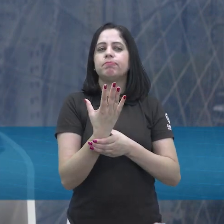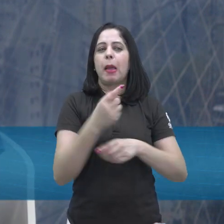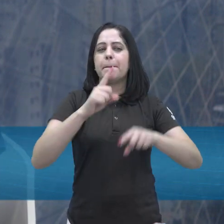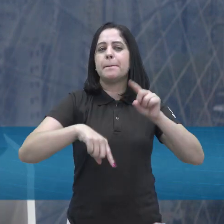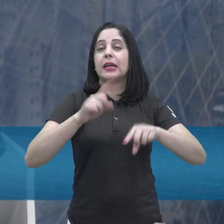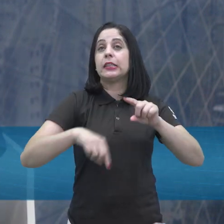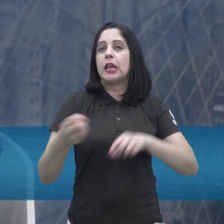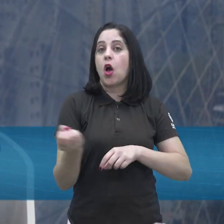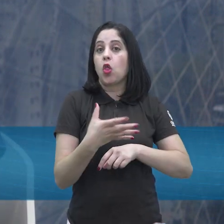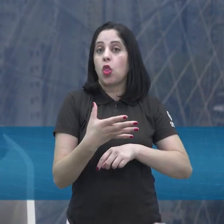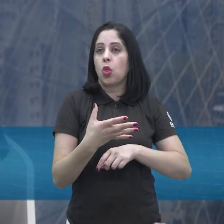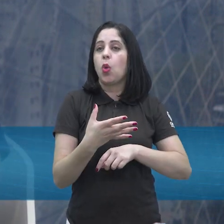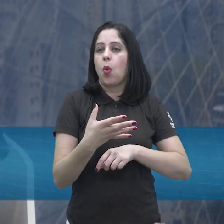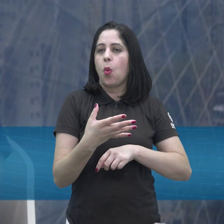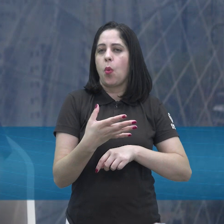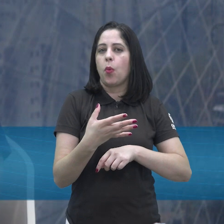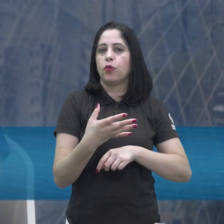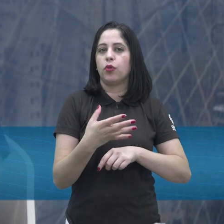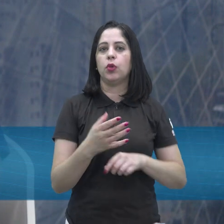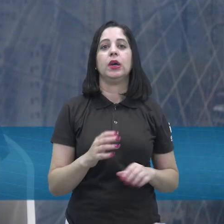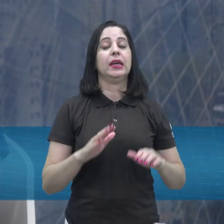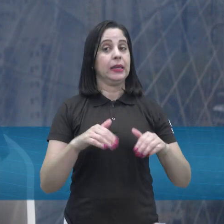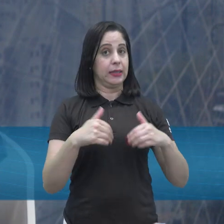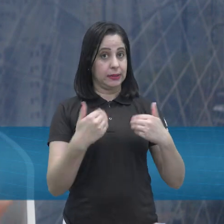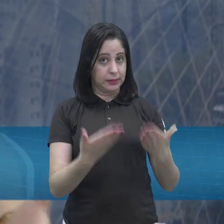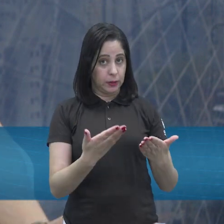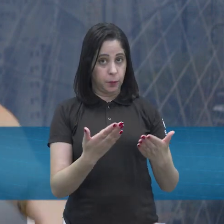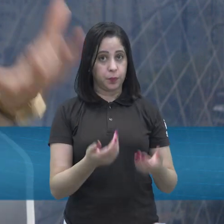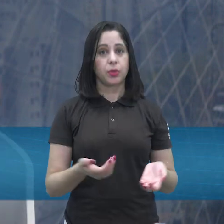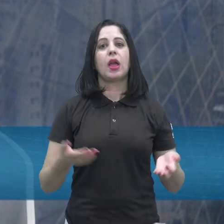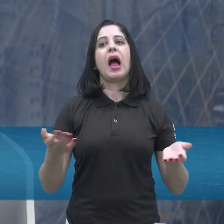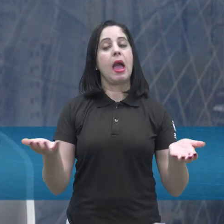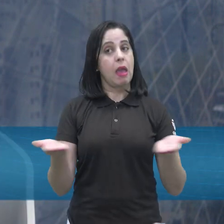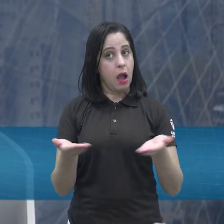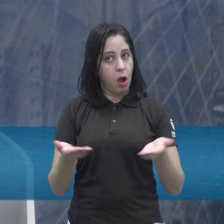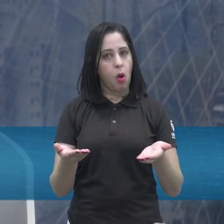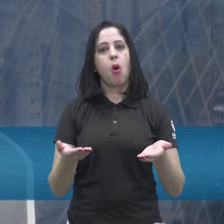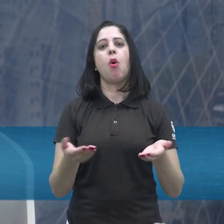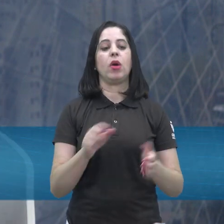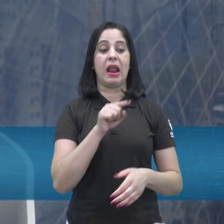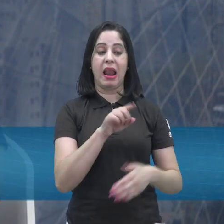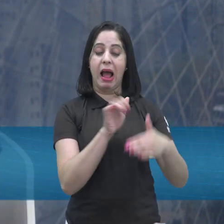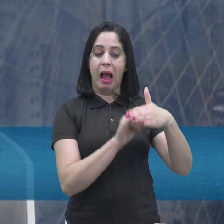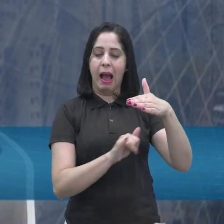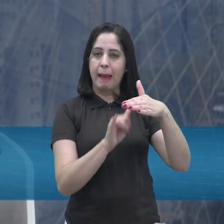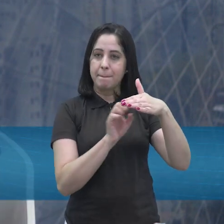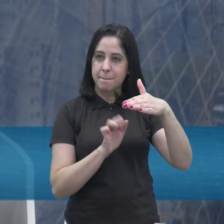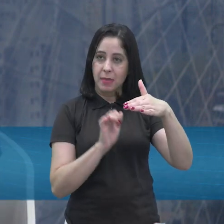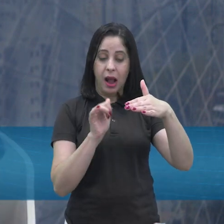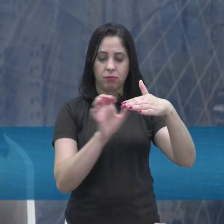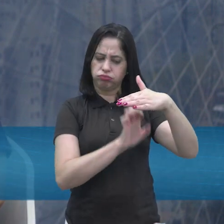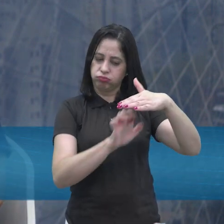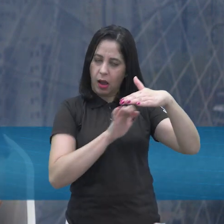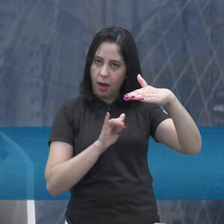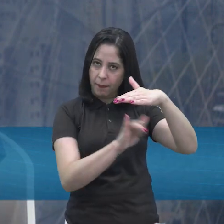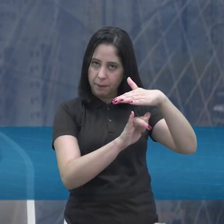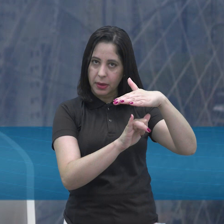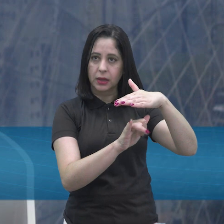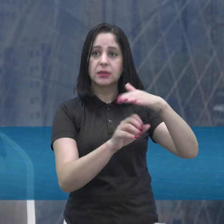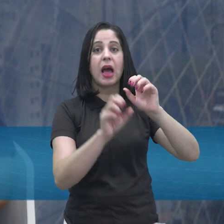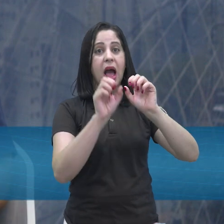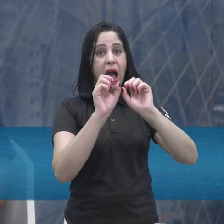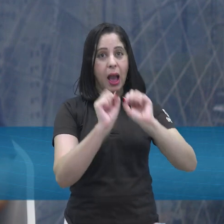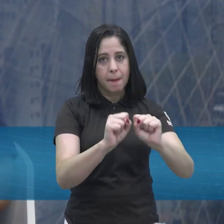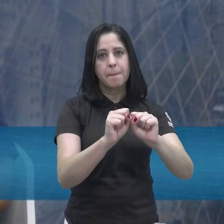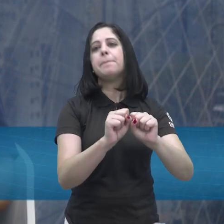que seja interessante para ela do ponto de vista de negócio. Aí a gente vem com a parte fiscal, vem com a parte contábil, permitindo essas empresas que